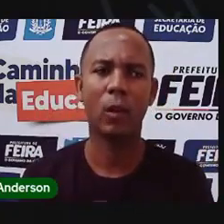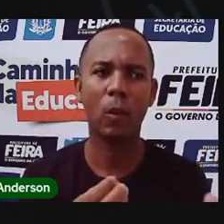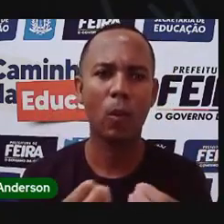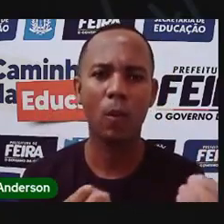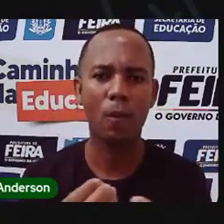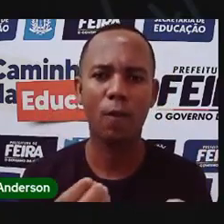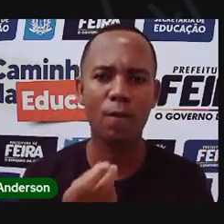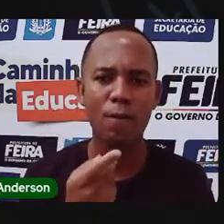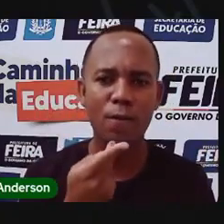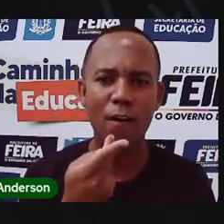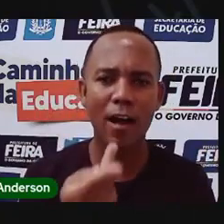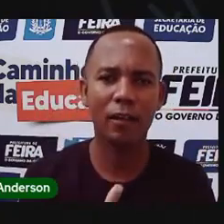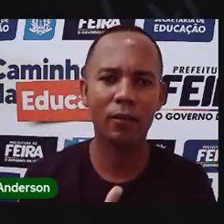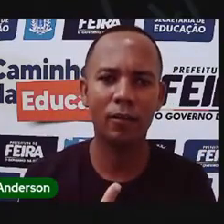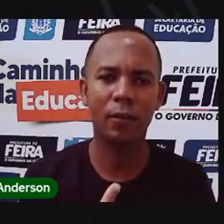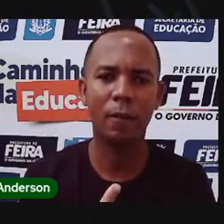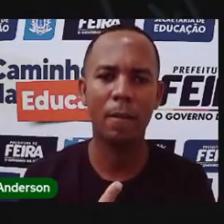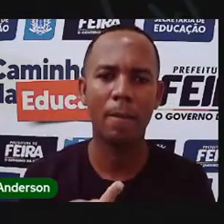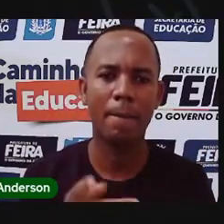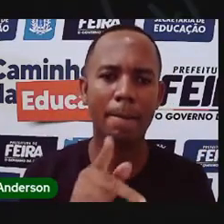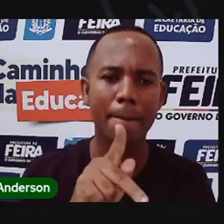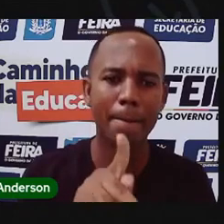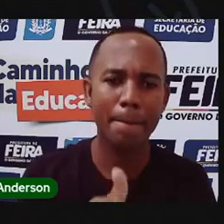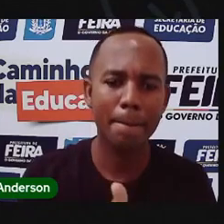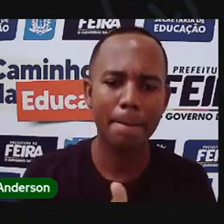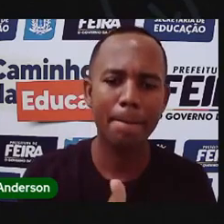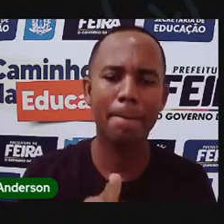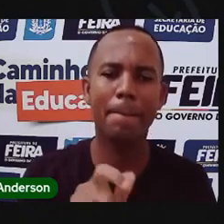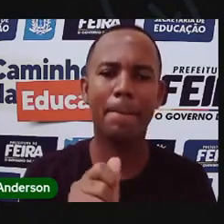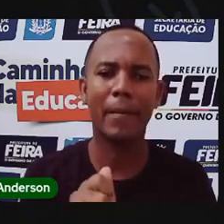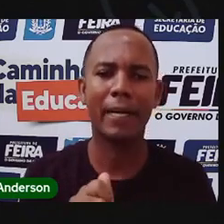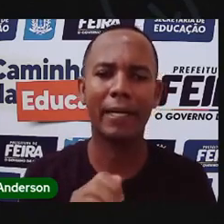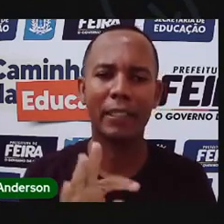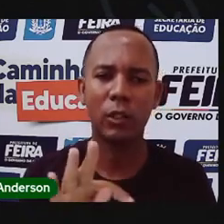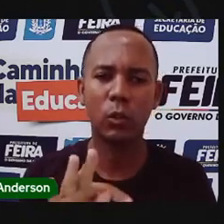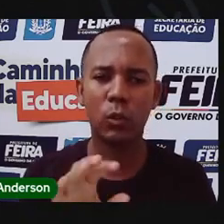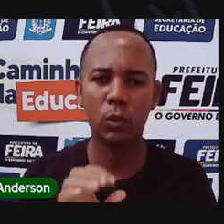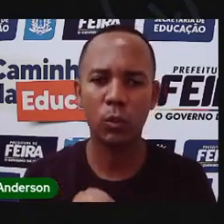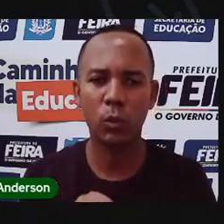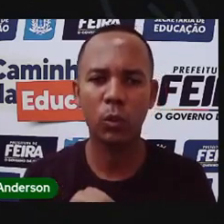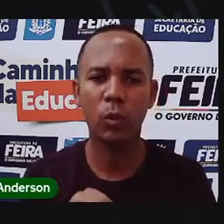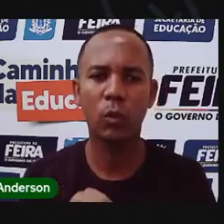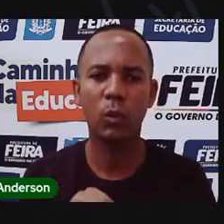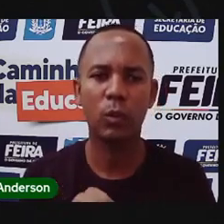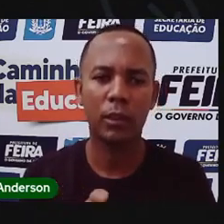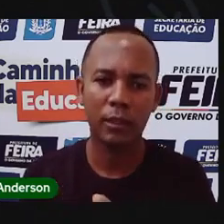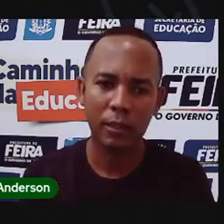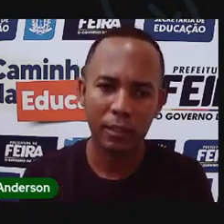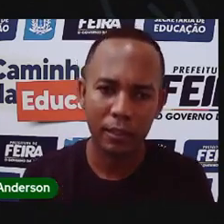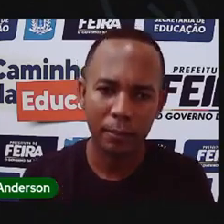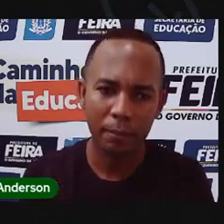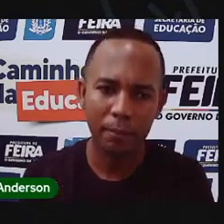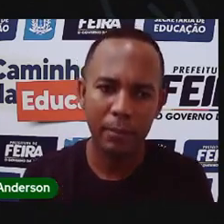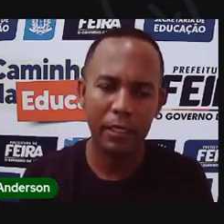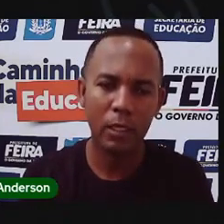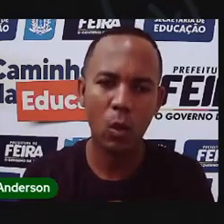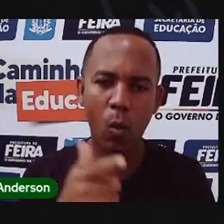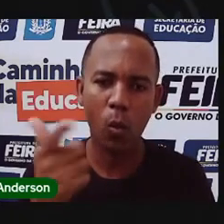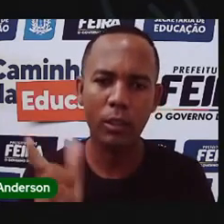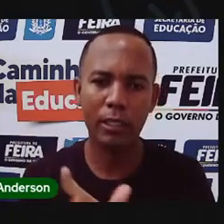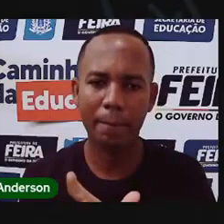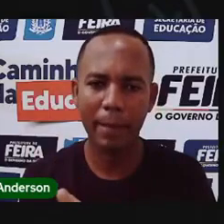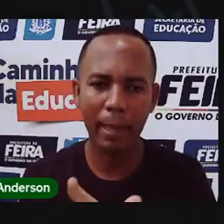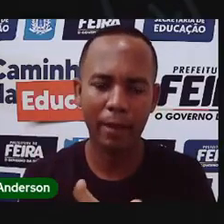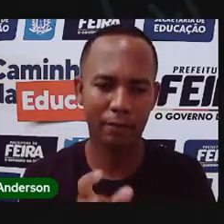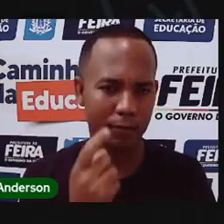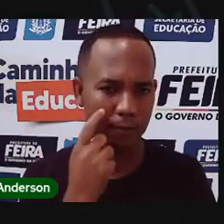falo pato e bato, elas têm o quê? O mesmo som final. Vamos lá,